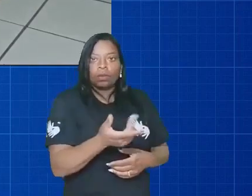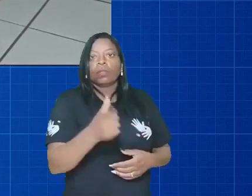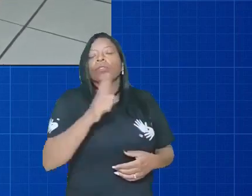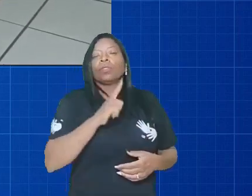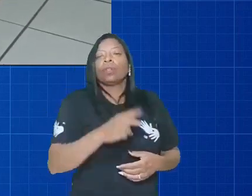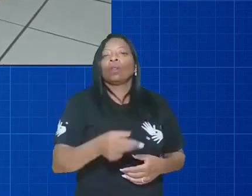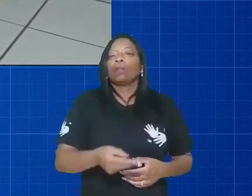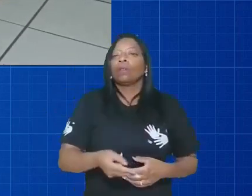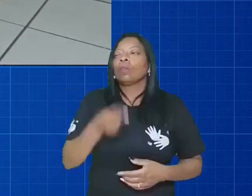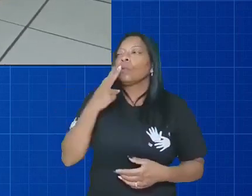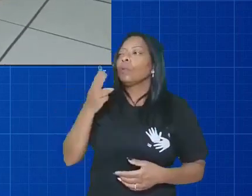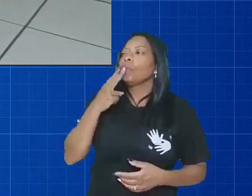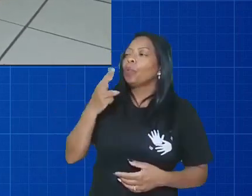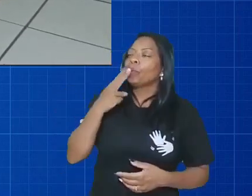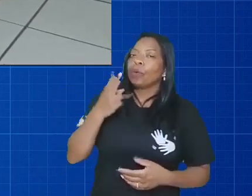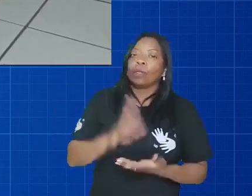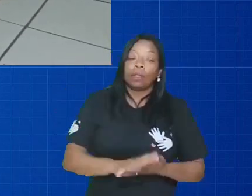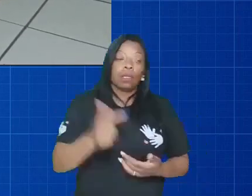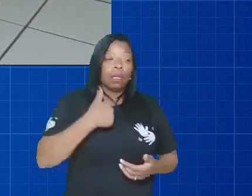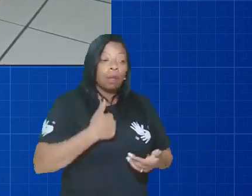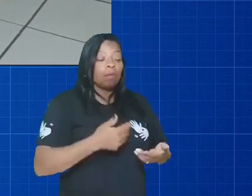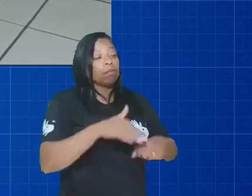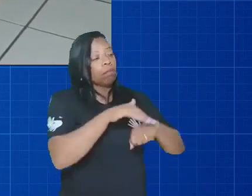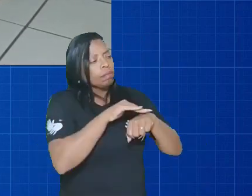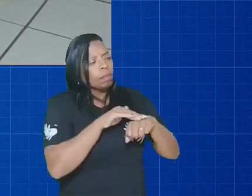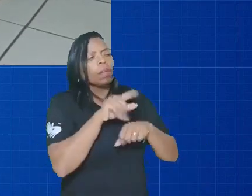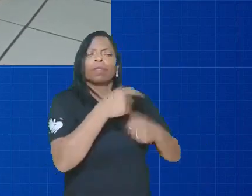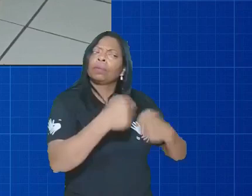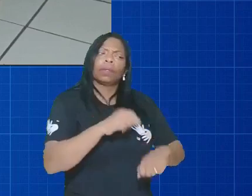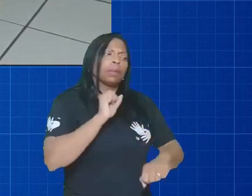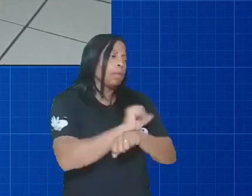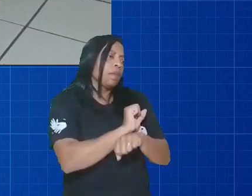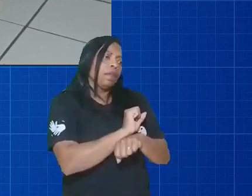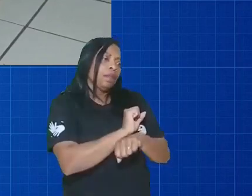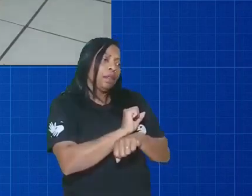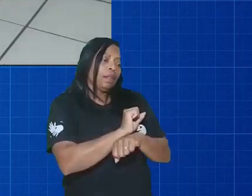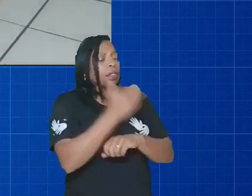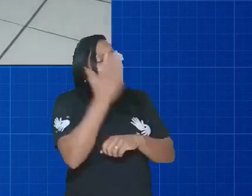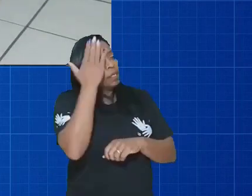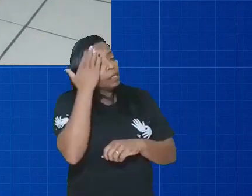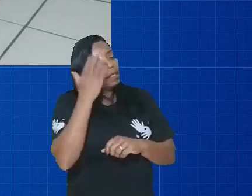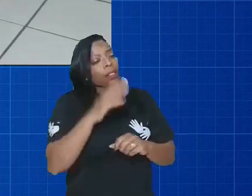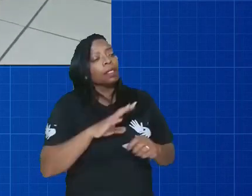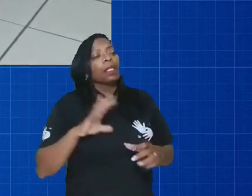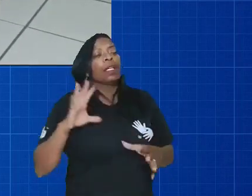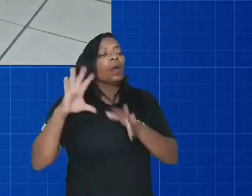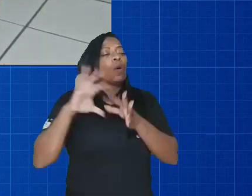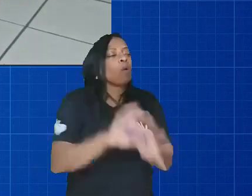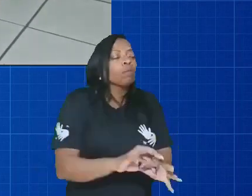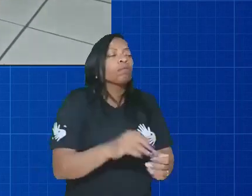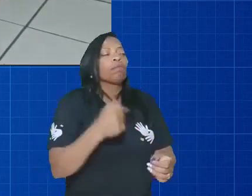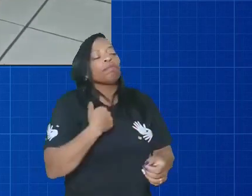conversando com ele, né, de que, olha, por que você não para e tal, para entender o contexto e tudo mais. Ele falou assim, não